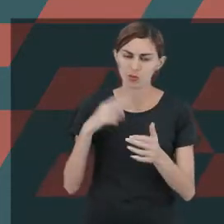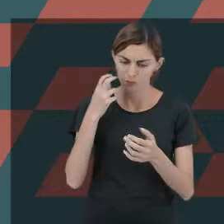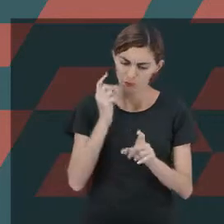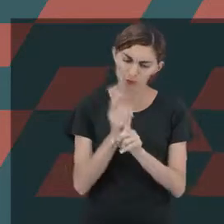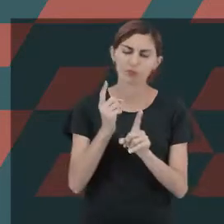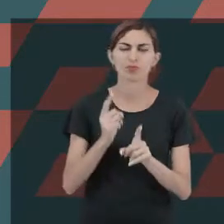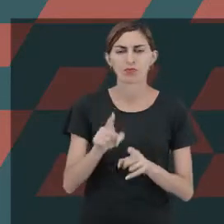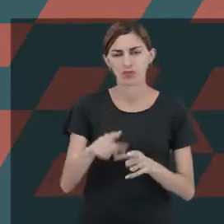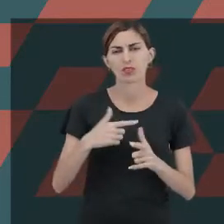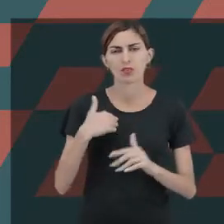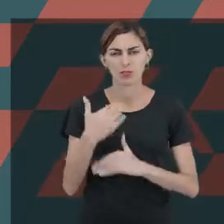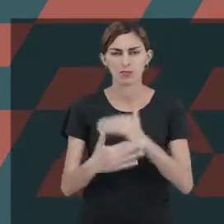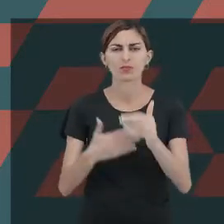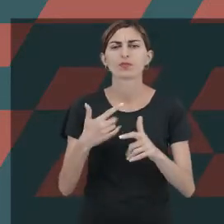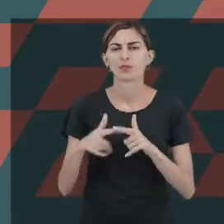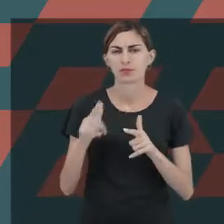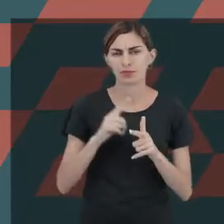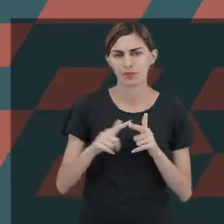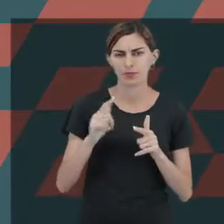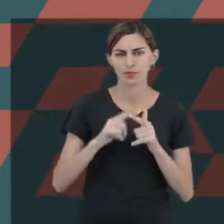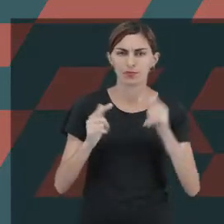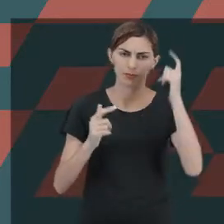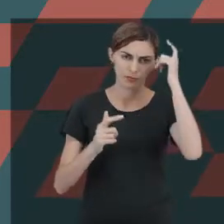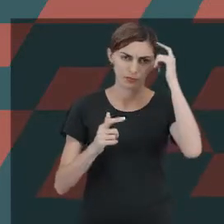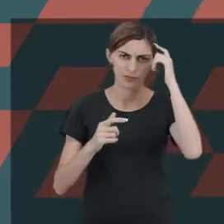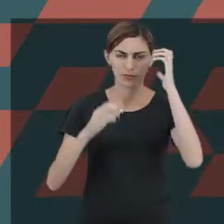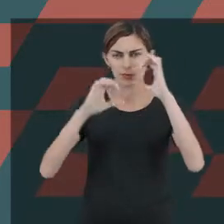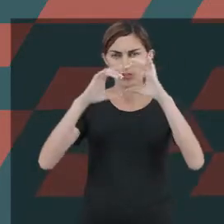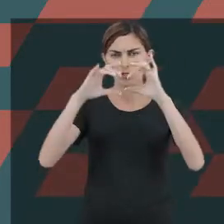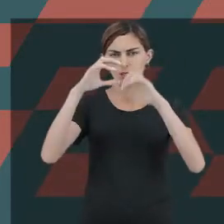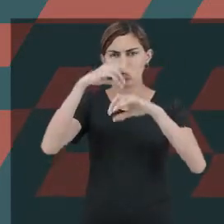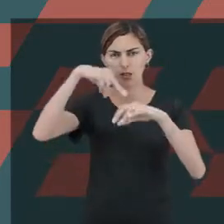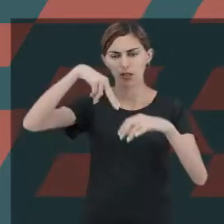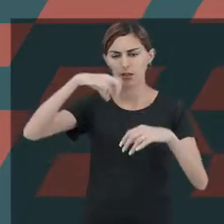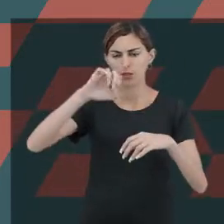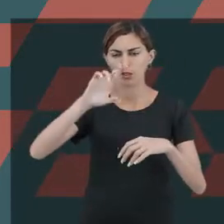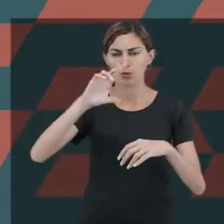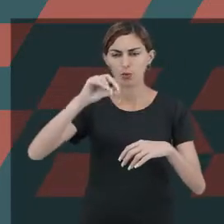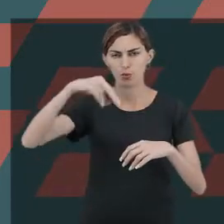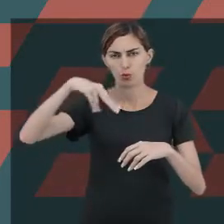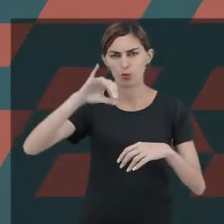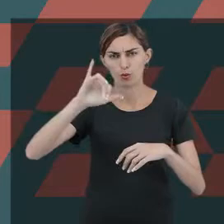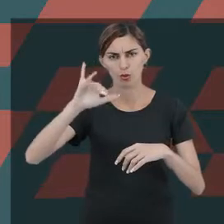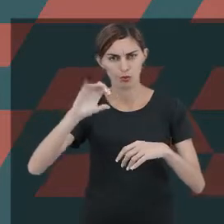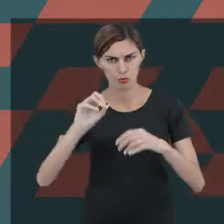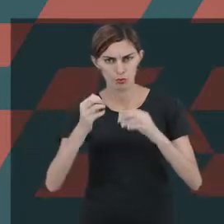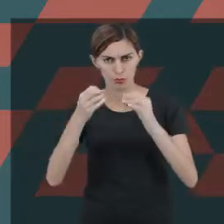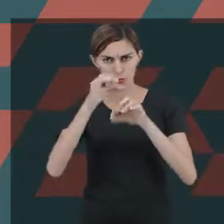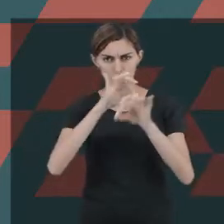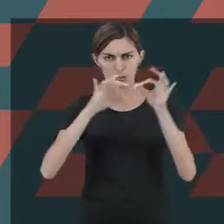com envolvimento do motoneurônio superior, que está no cérebro, e inferior, que está na medula, né?